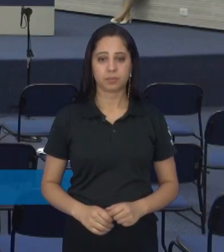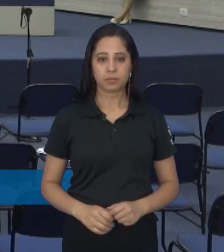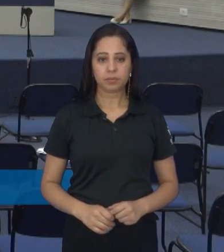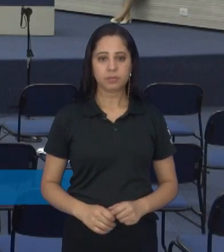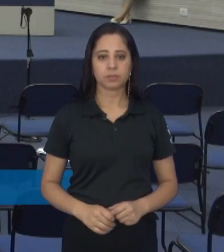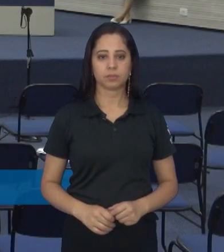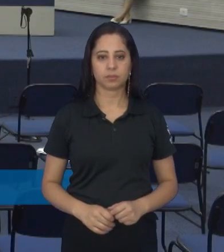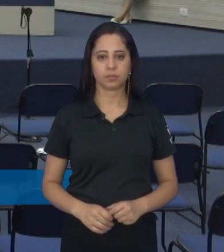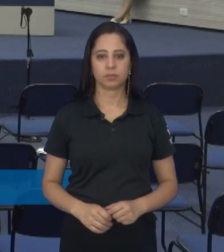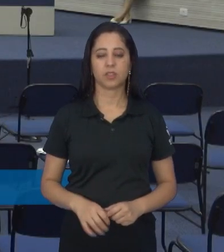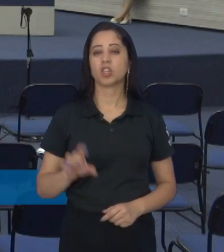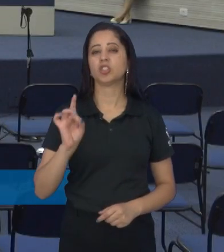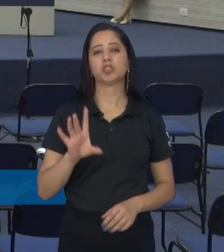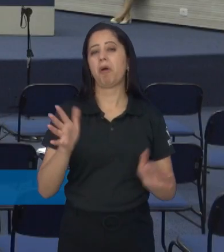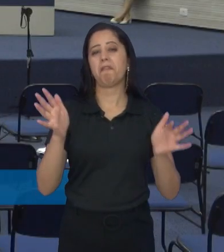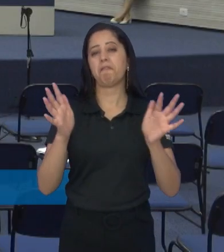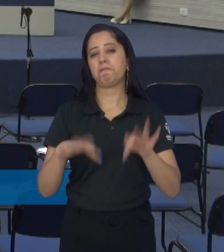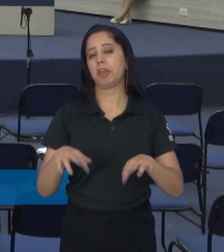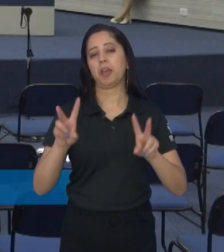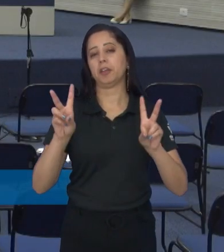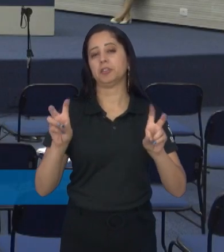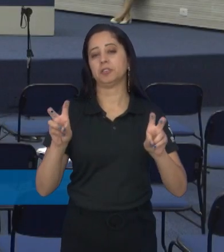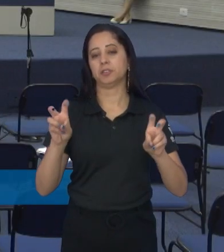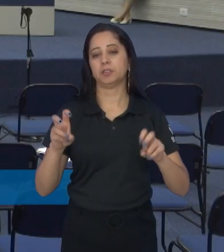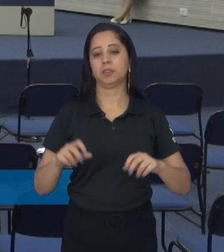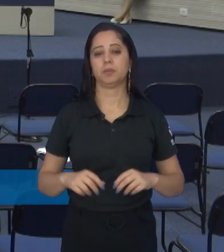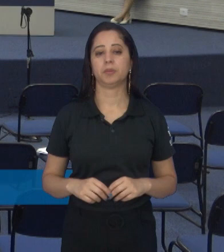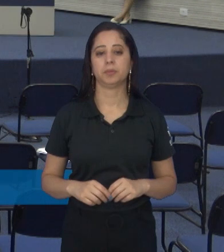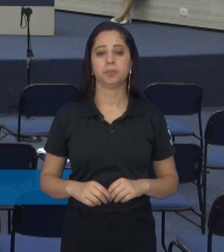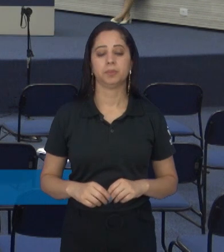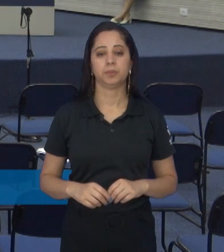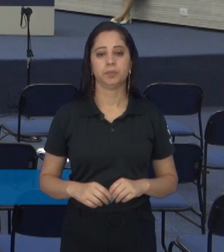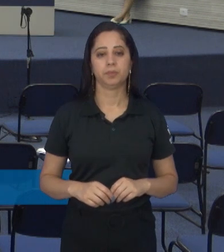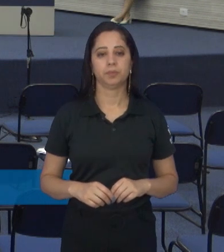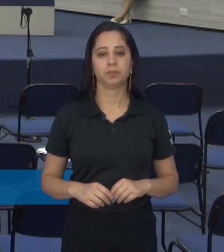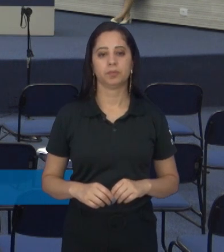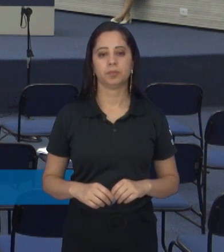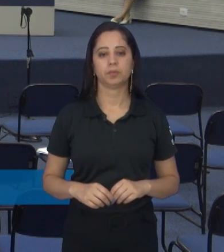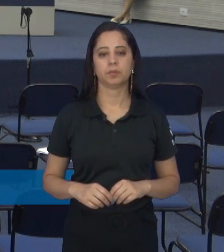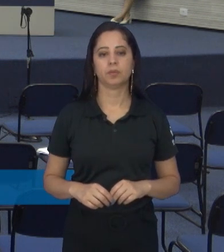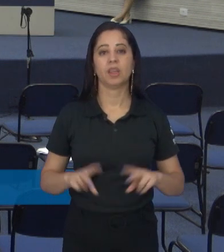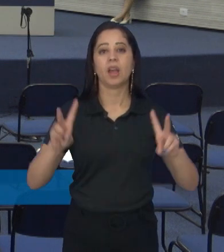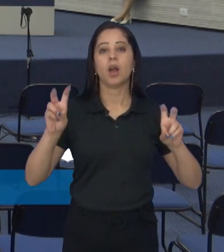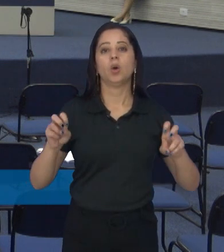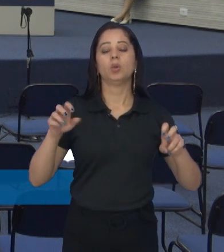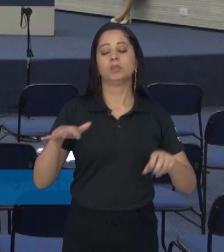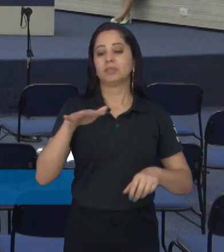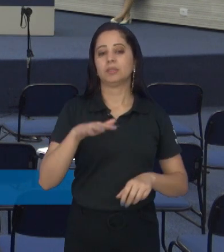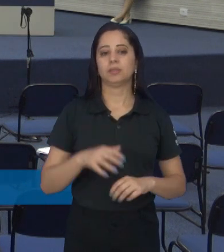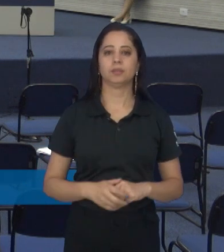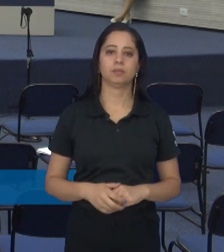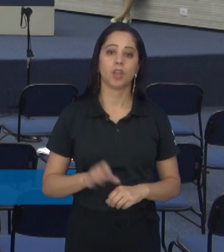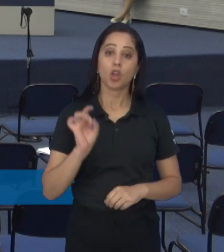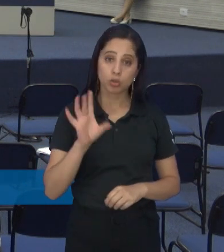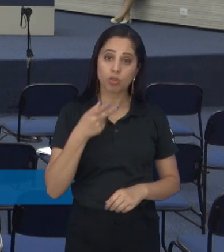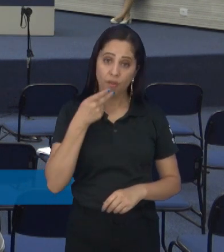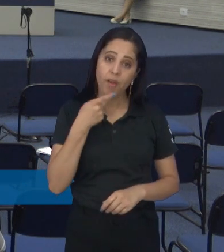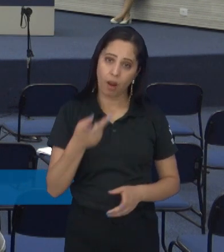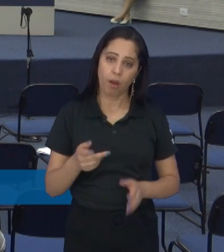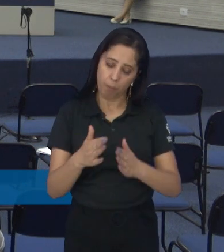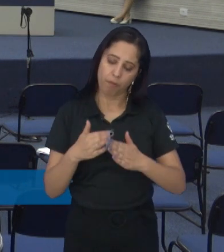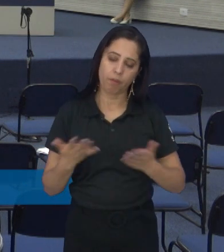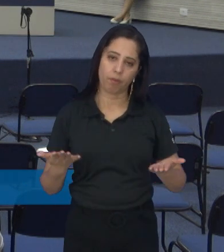só para finalizar o assunto sobre o aspecto dos olhamentos Ângela só deixa eu complementar por favor